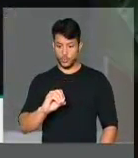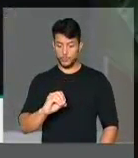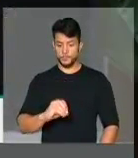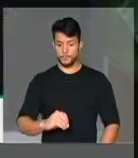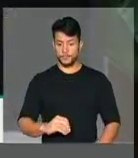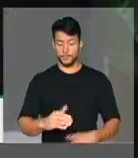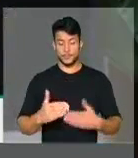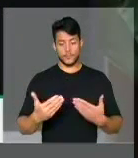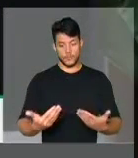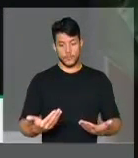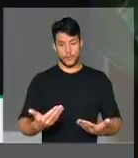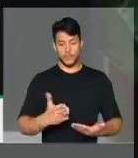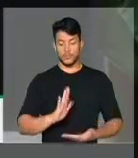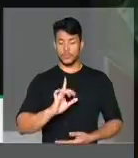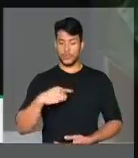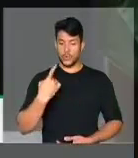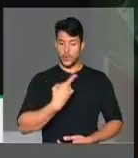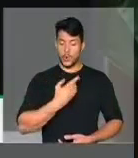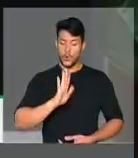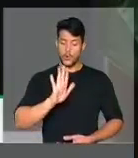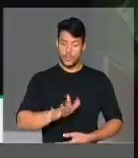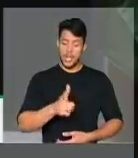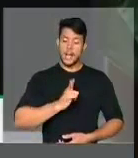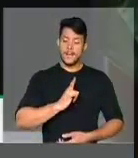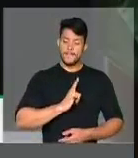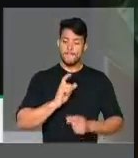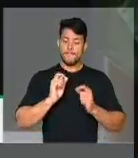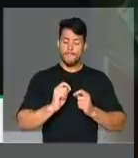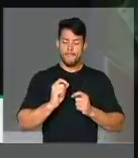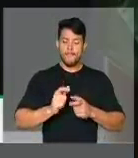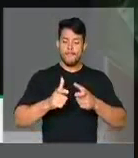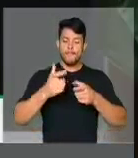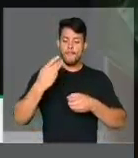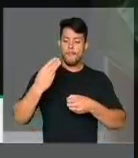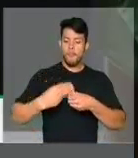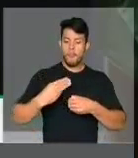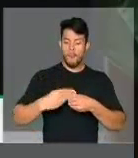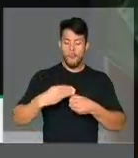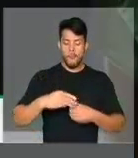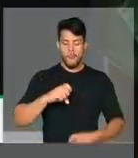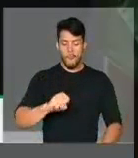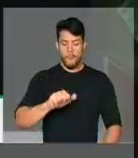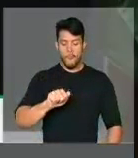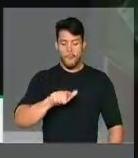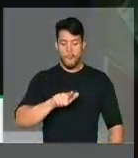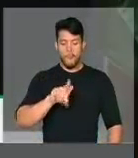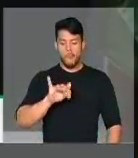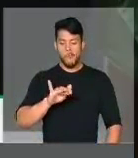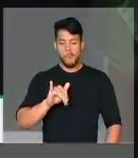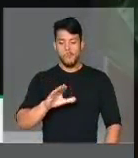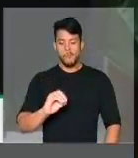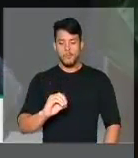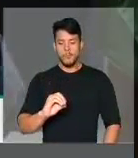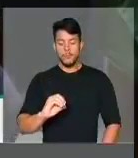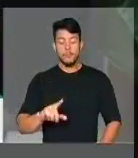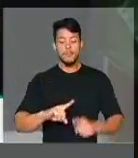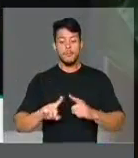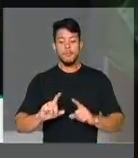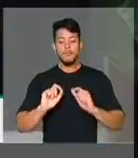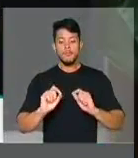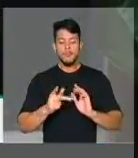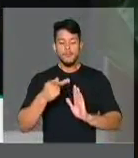substitutivo, colocamos o município de Salgueiro para sediar a parte do estado de Pernambuco. Mas o projeto